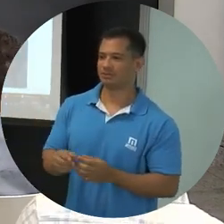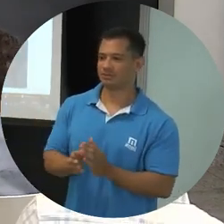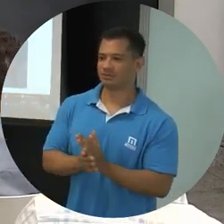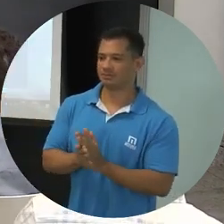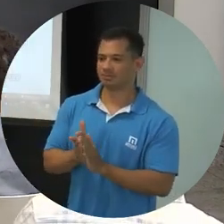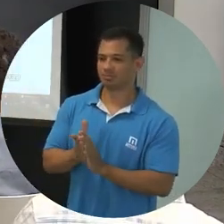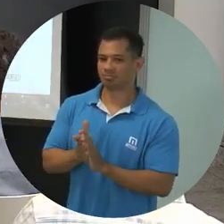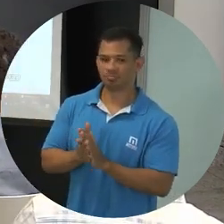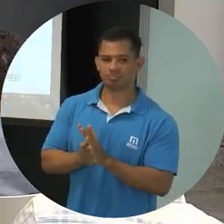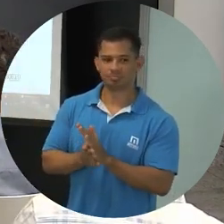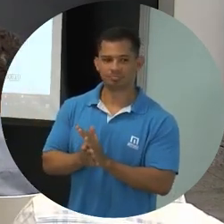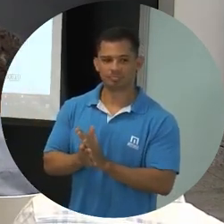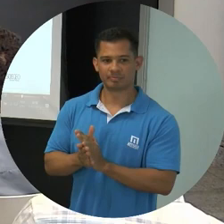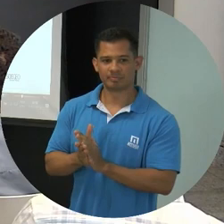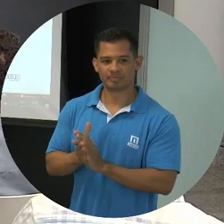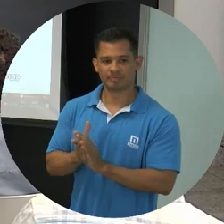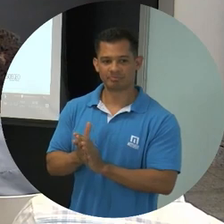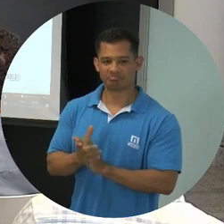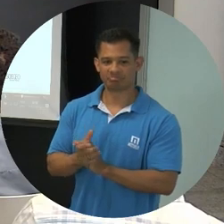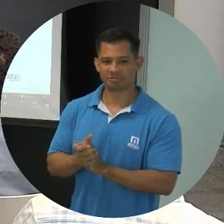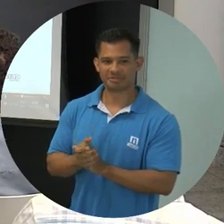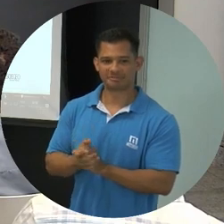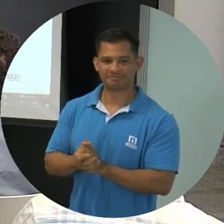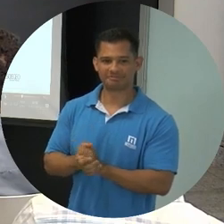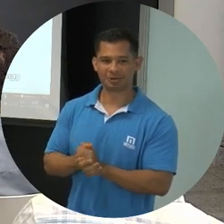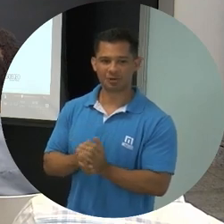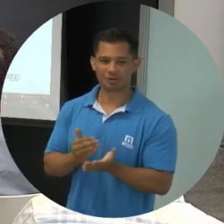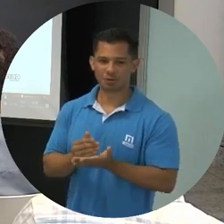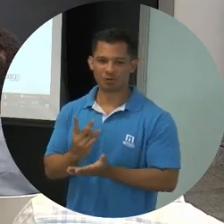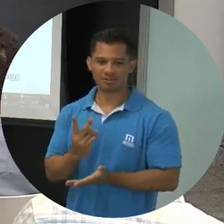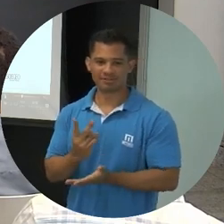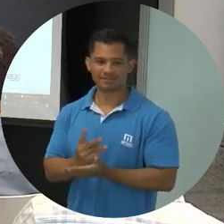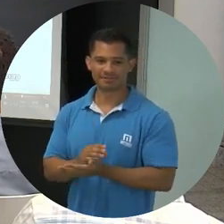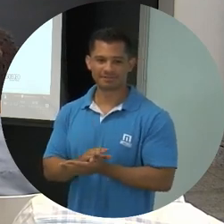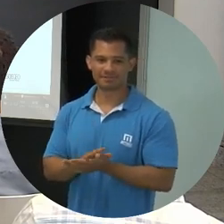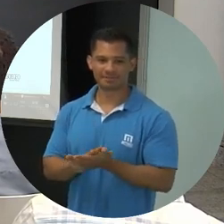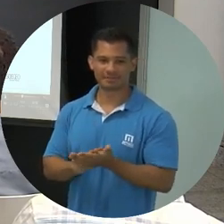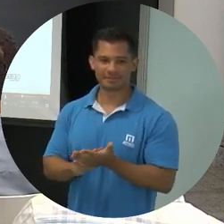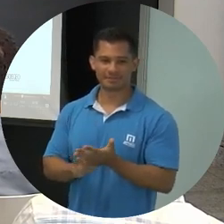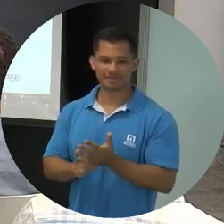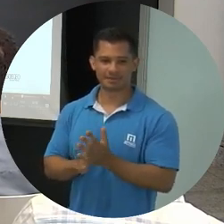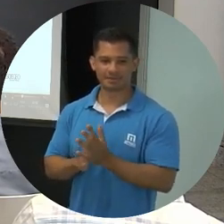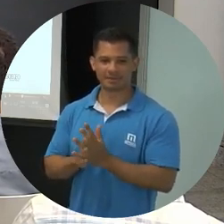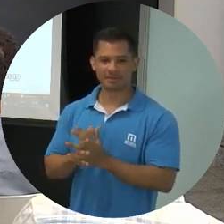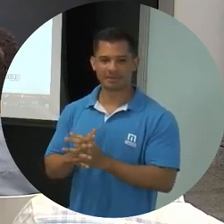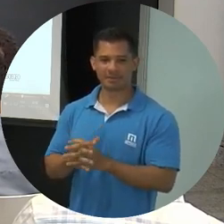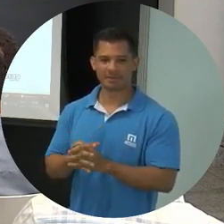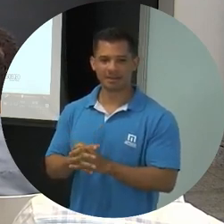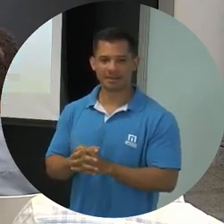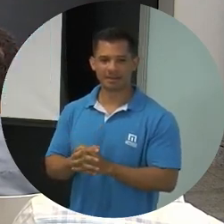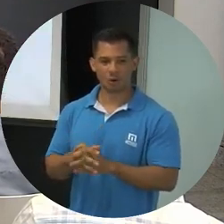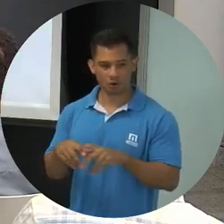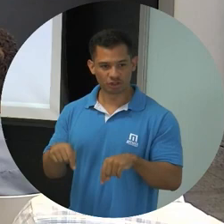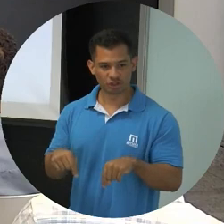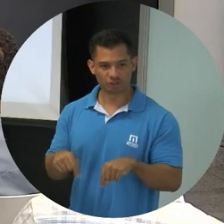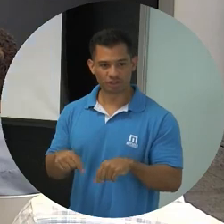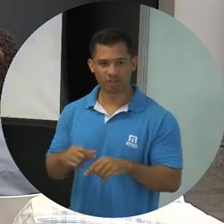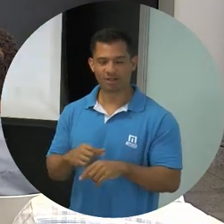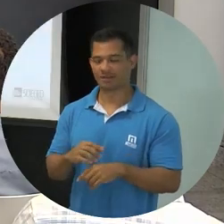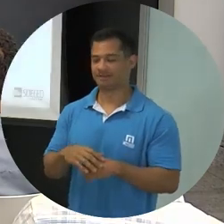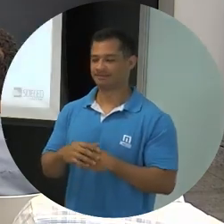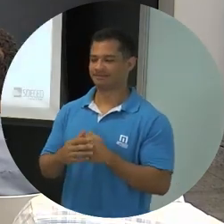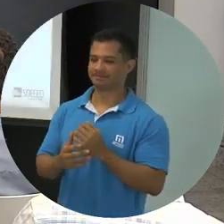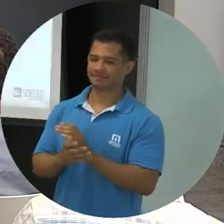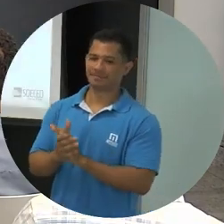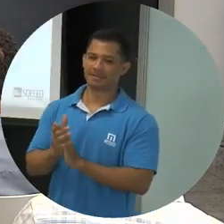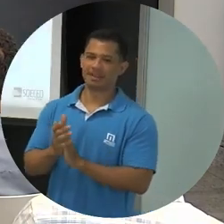pouco sobre algumas das atividades que a gente exerce hoje dentro do grupo, de uma forma geral, e complementar aí as atividades